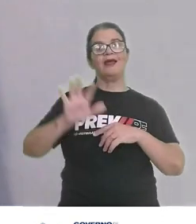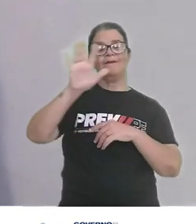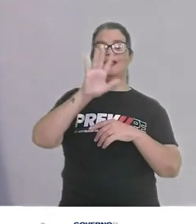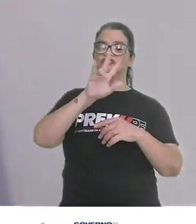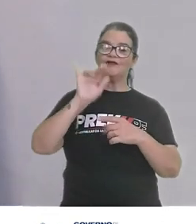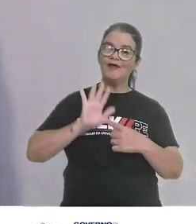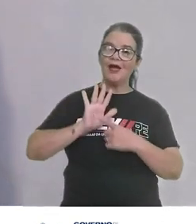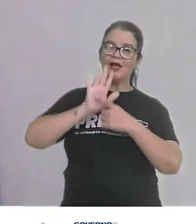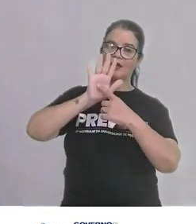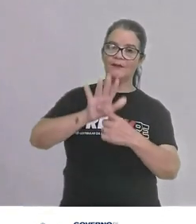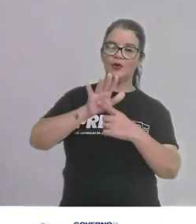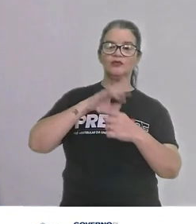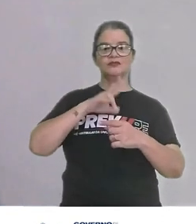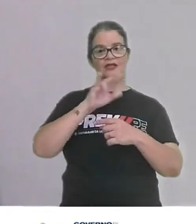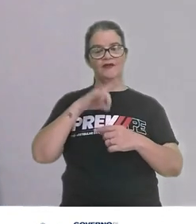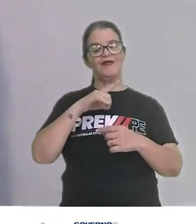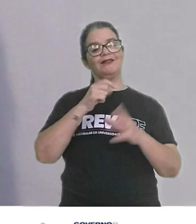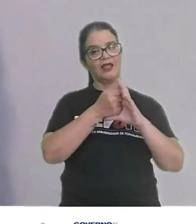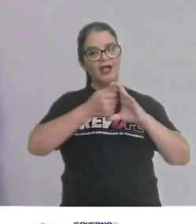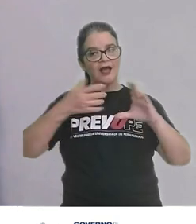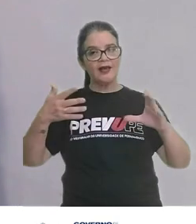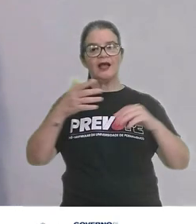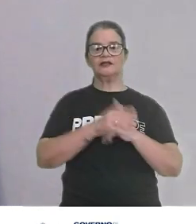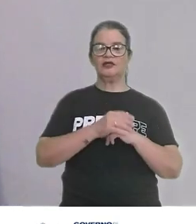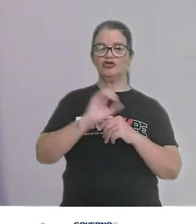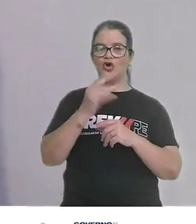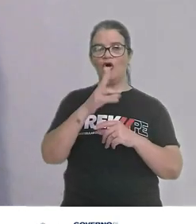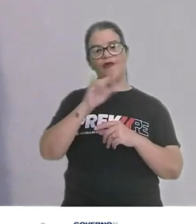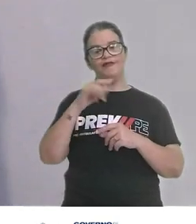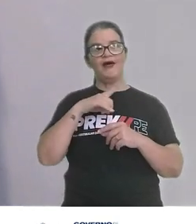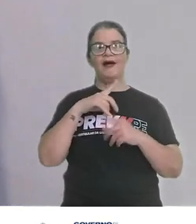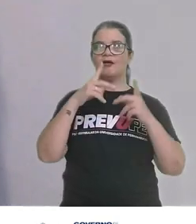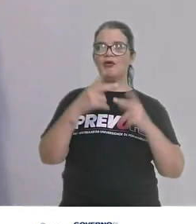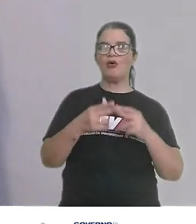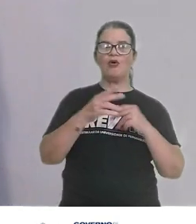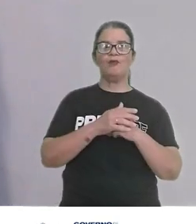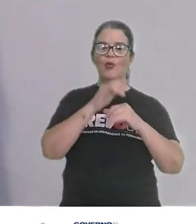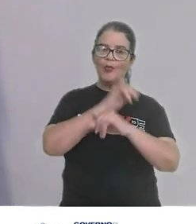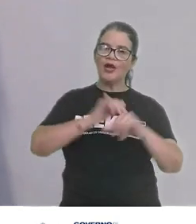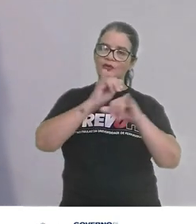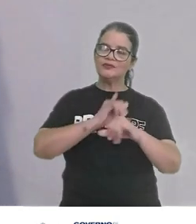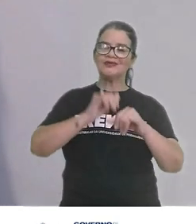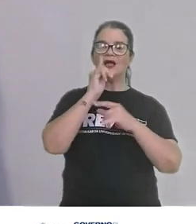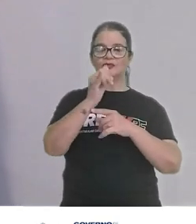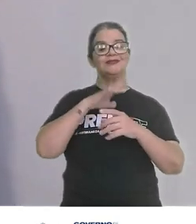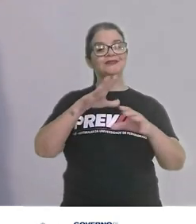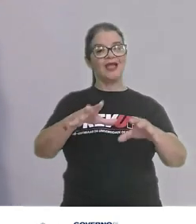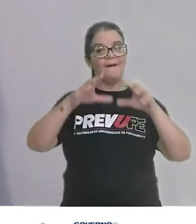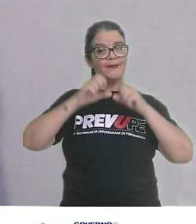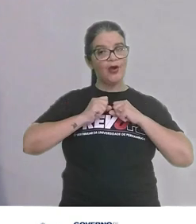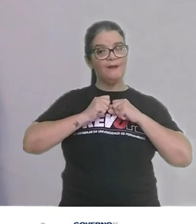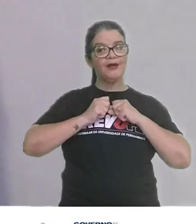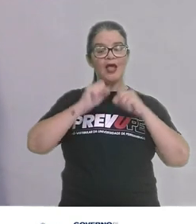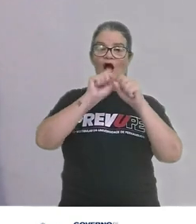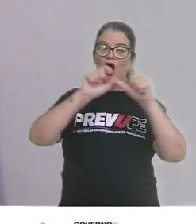vai reproduzir, vai ter características, ou vai, como o enunciado fala, se apropriar